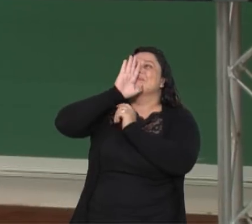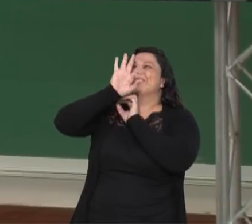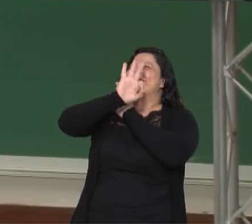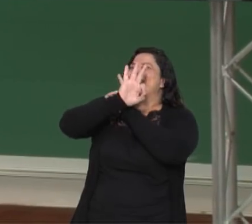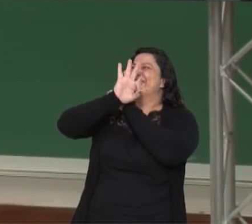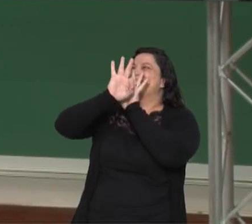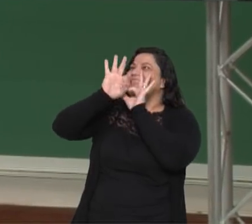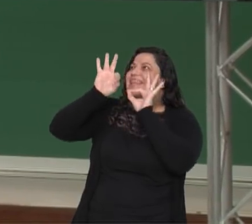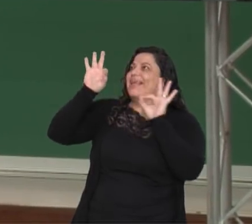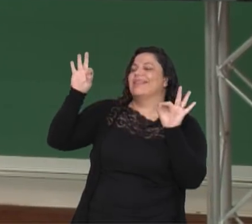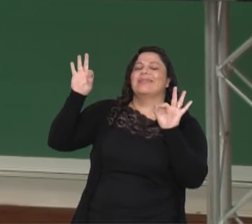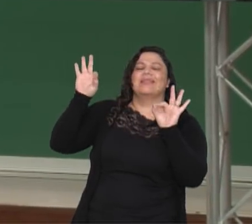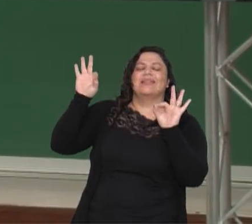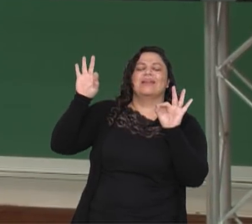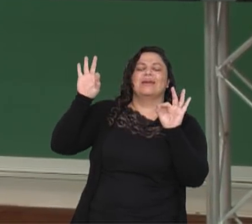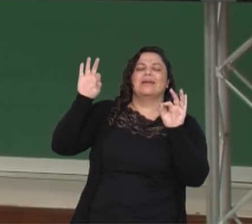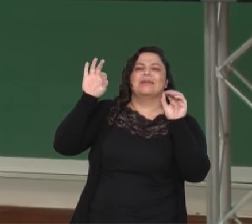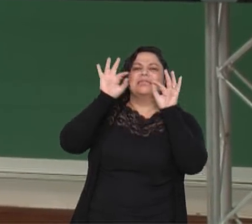é